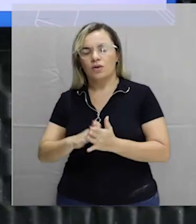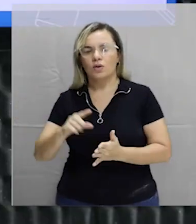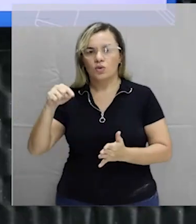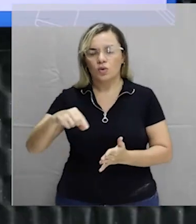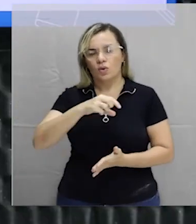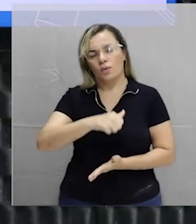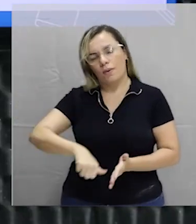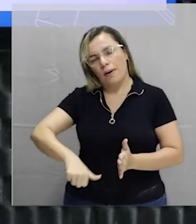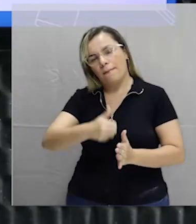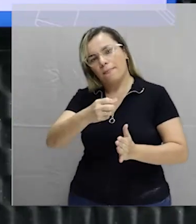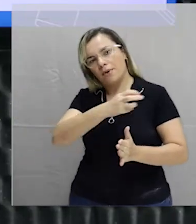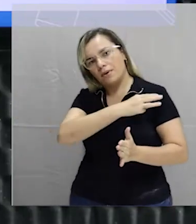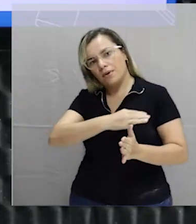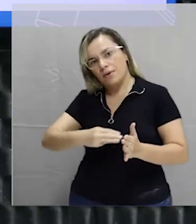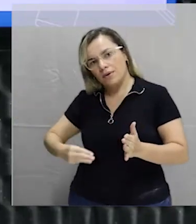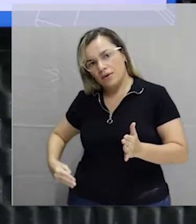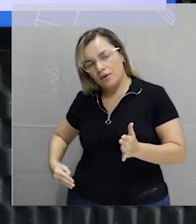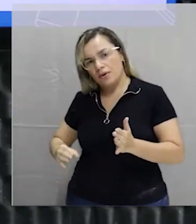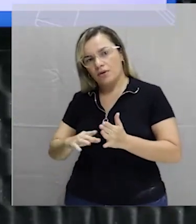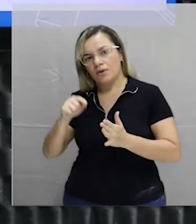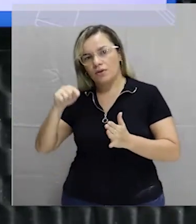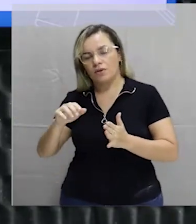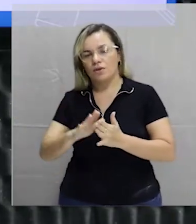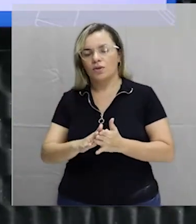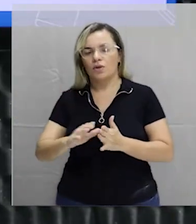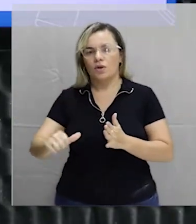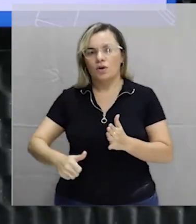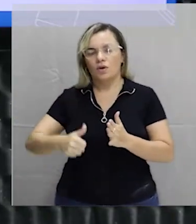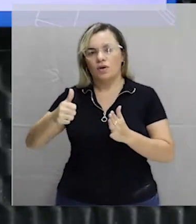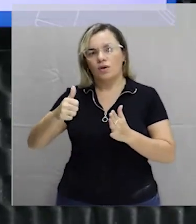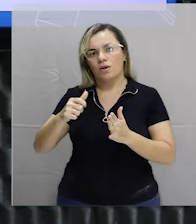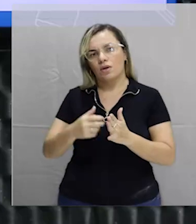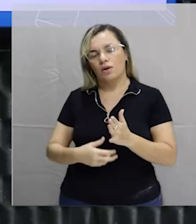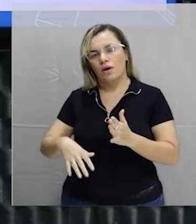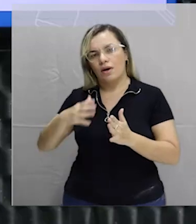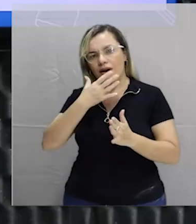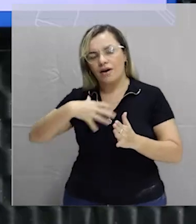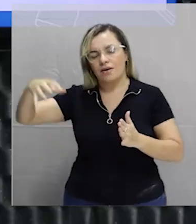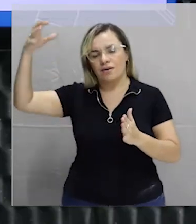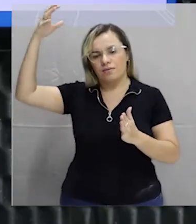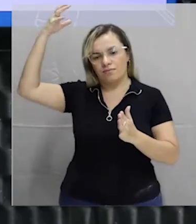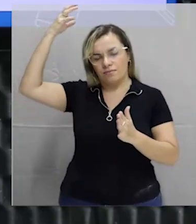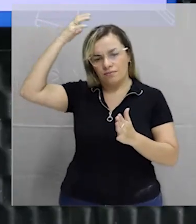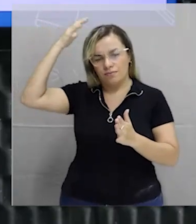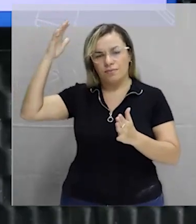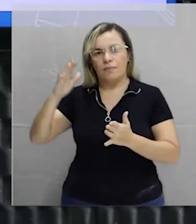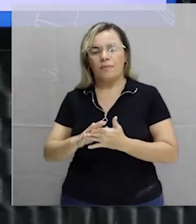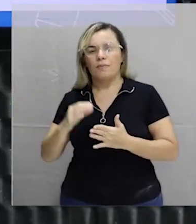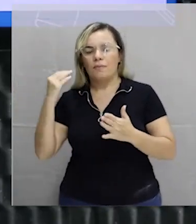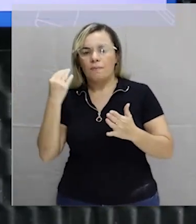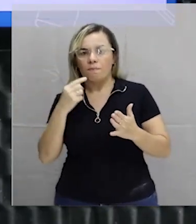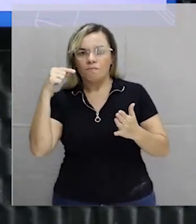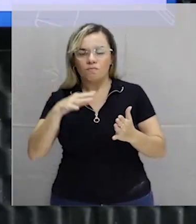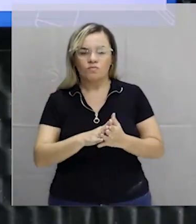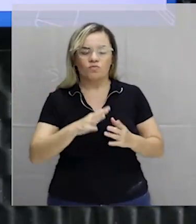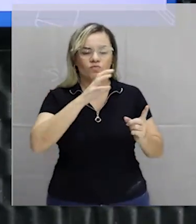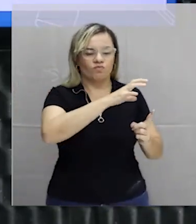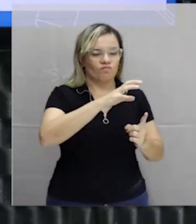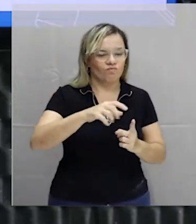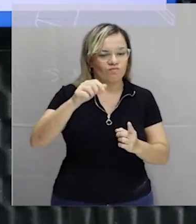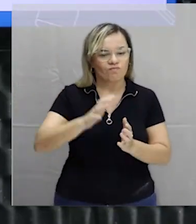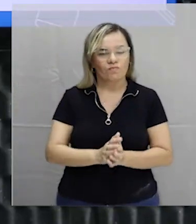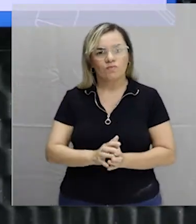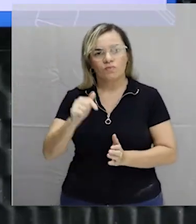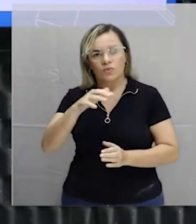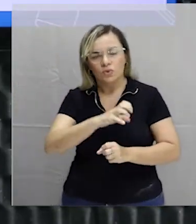I, onde a política de Pombal vai, inclusive, ter uma série de influências aqui na capitania